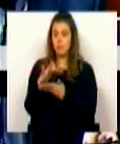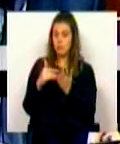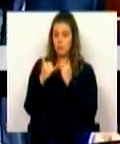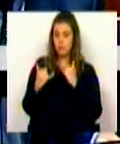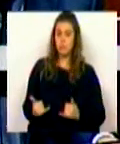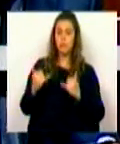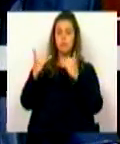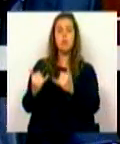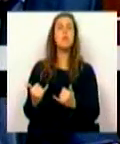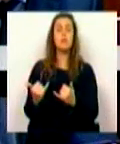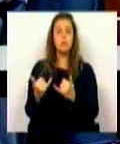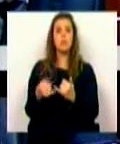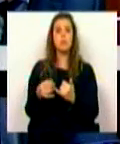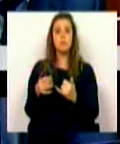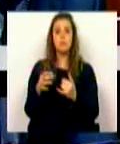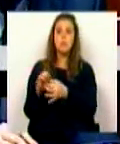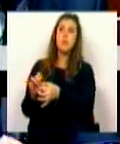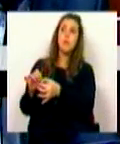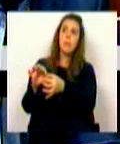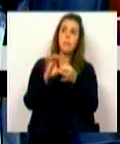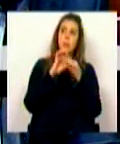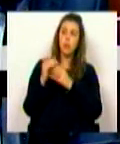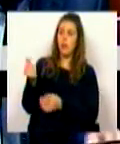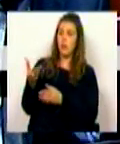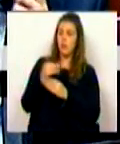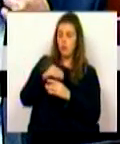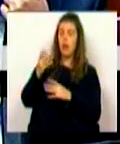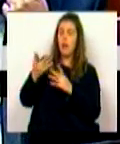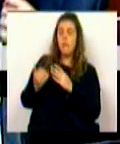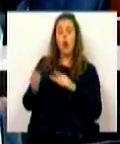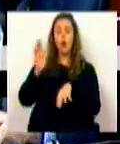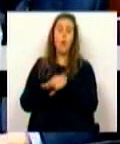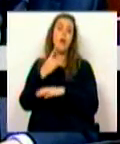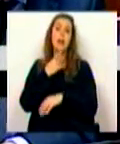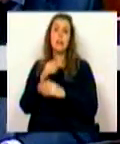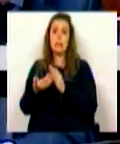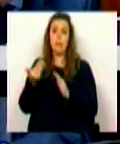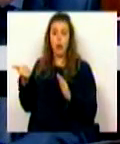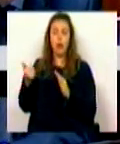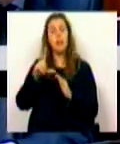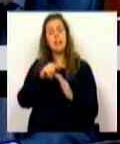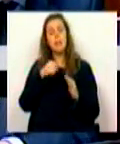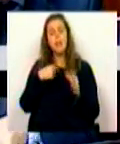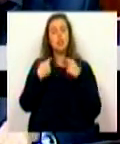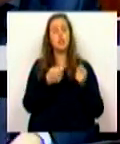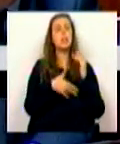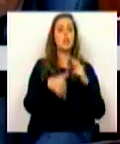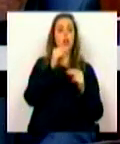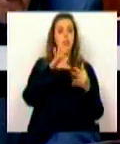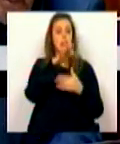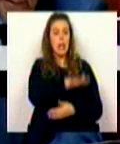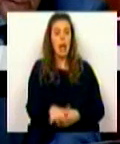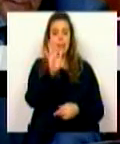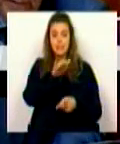financeiro plurianual a União vai ter menos receita com a saída do Reino Unido e vai ter novas despesas na área da ciência, na